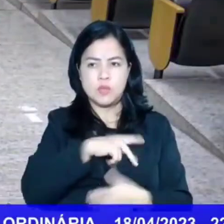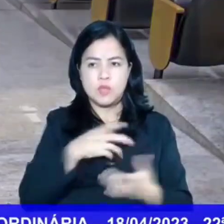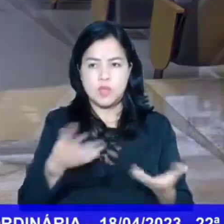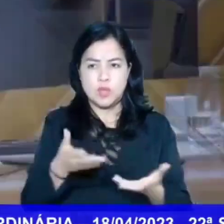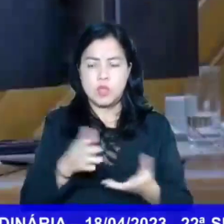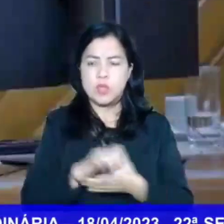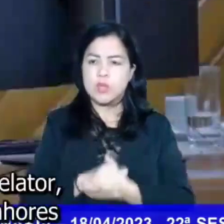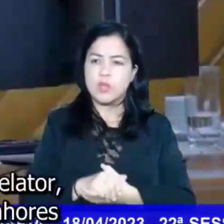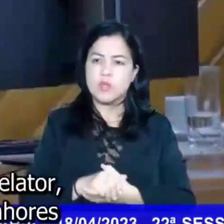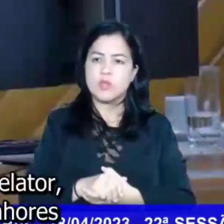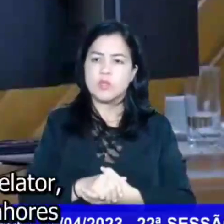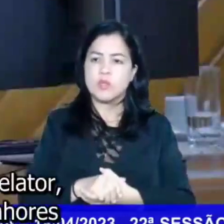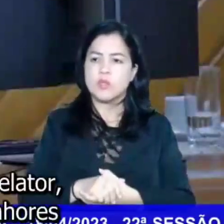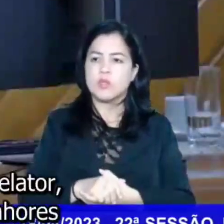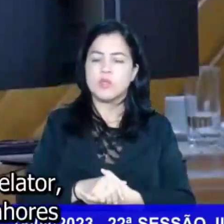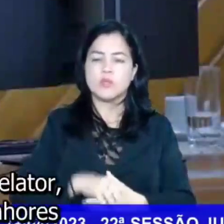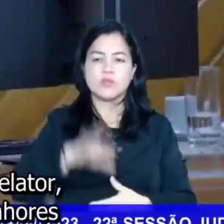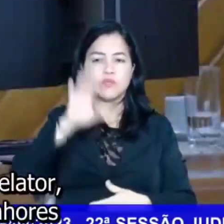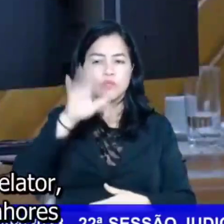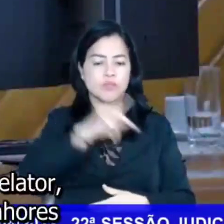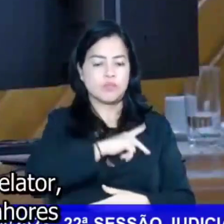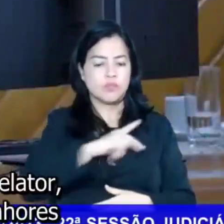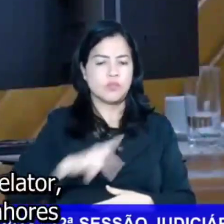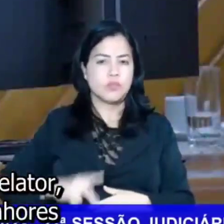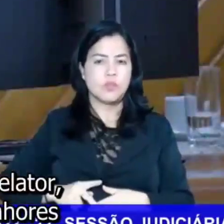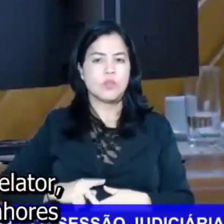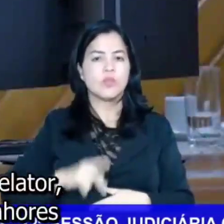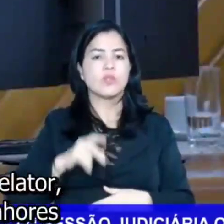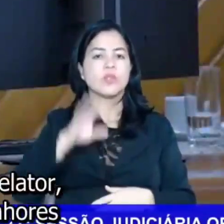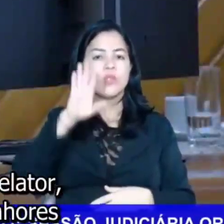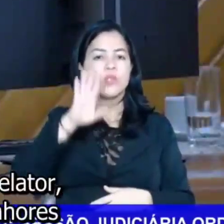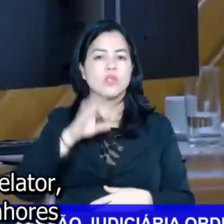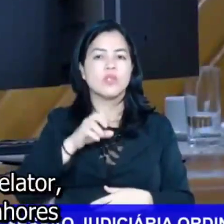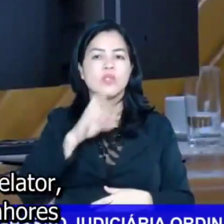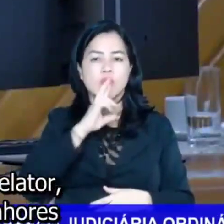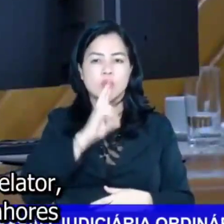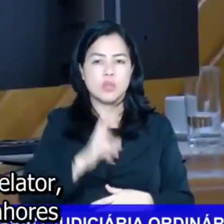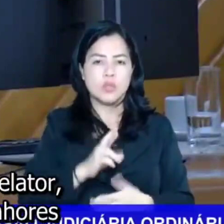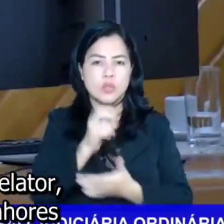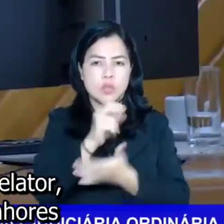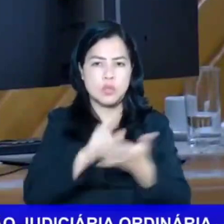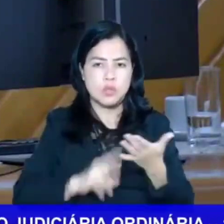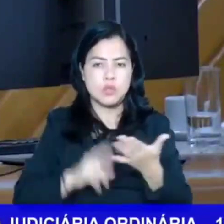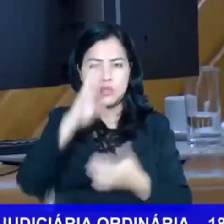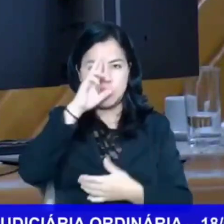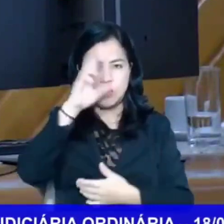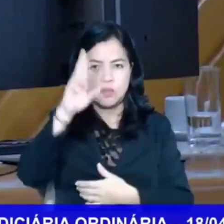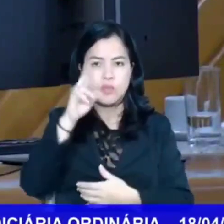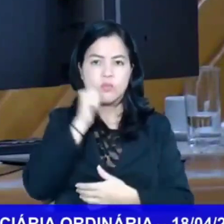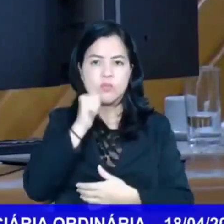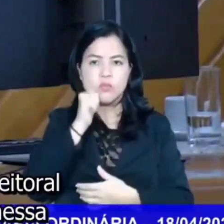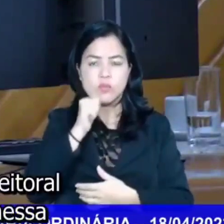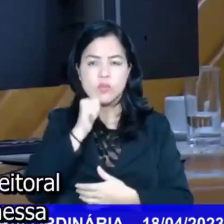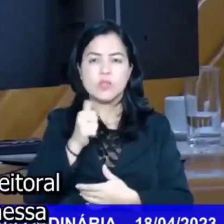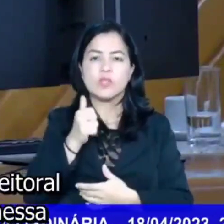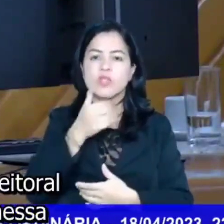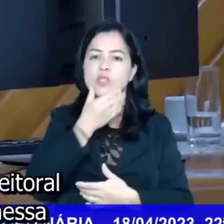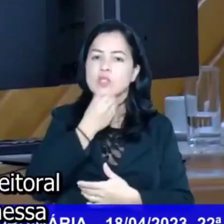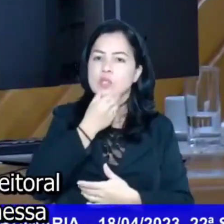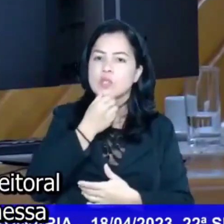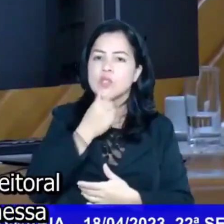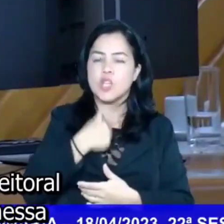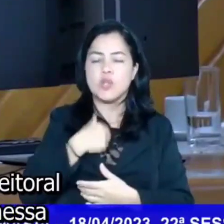está com a palavra. Foco no procurador do Ministério Público. Excelentíssimo relator, excelentíssimos julgadores, senhoras e senhores. Serei bastante